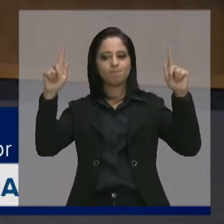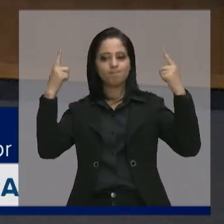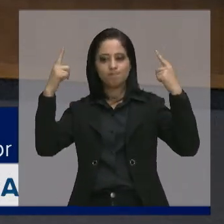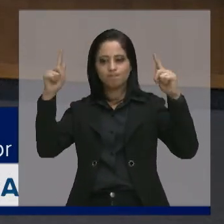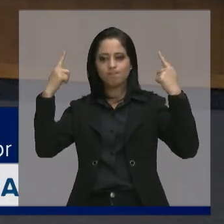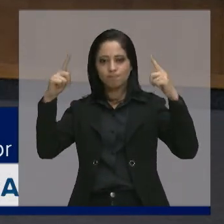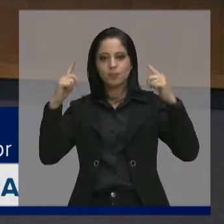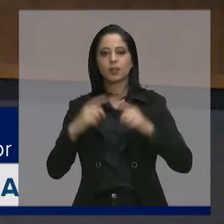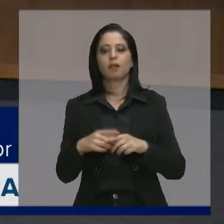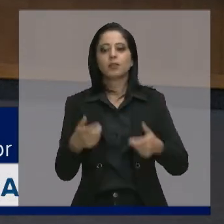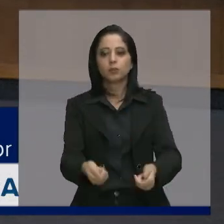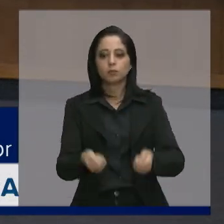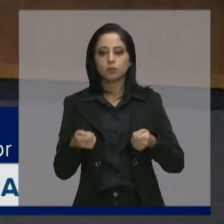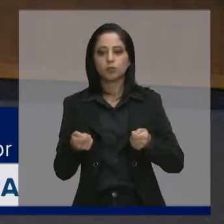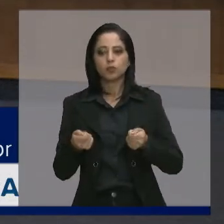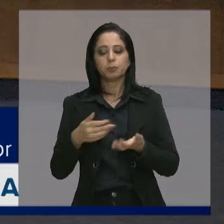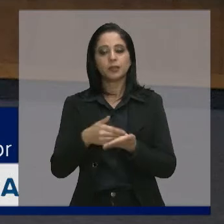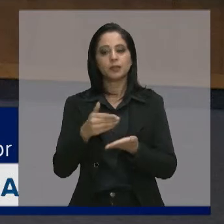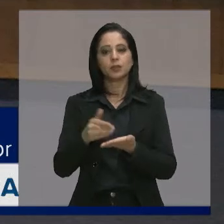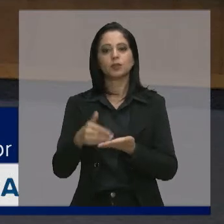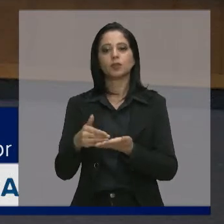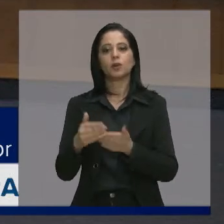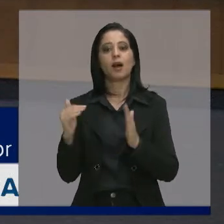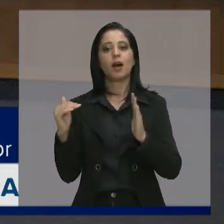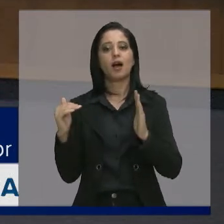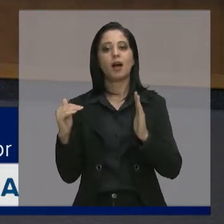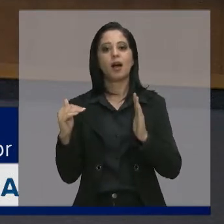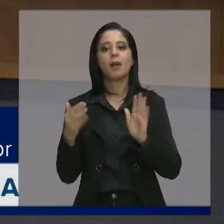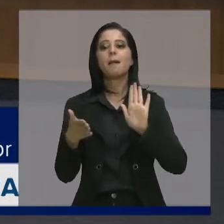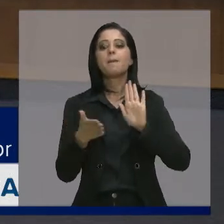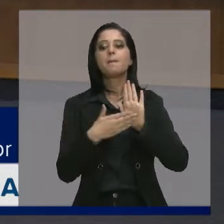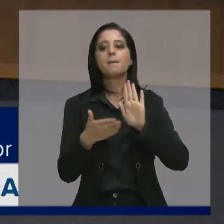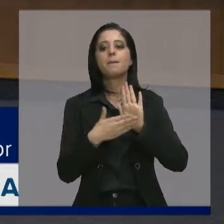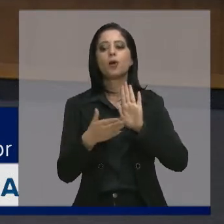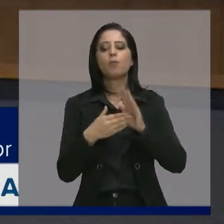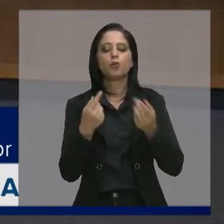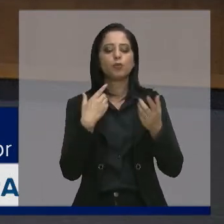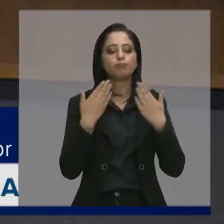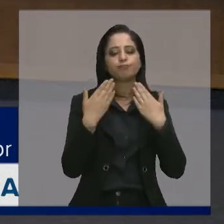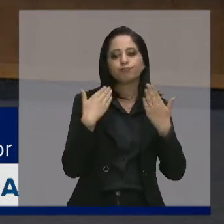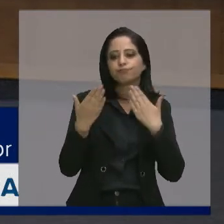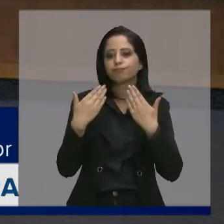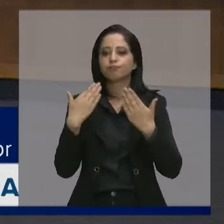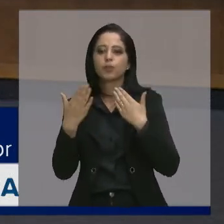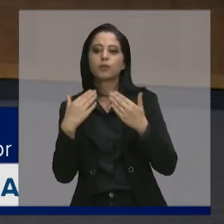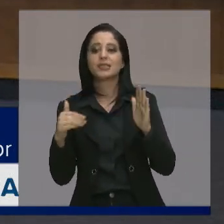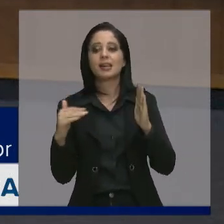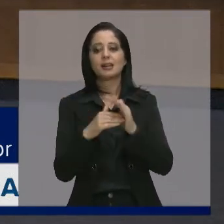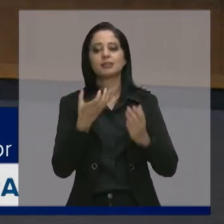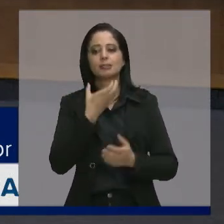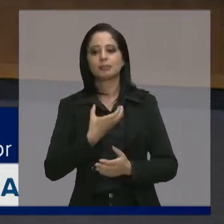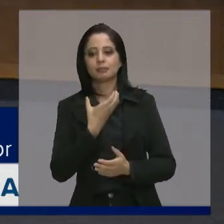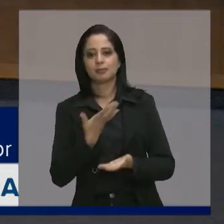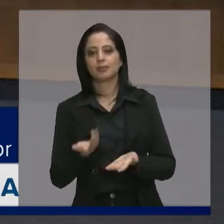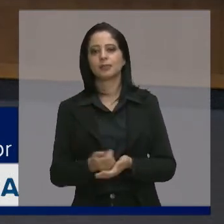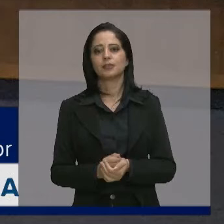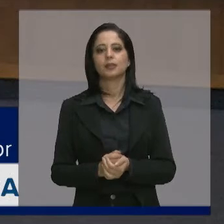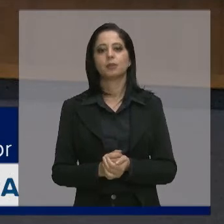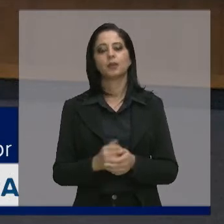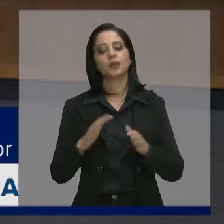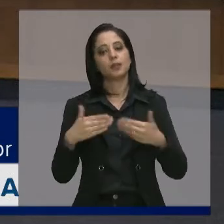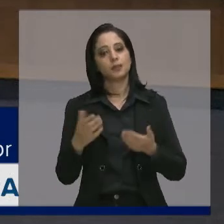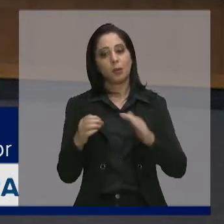as demissões e propôs negociar até dezembro, né? E agora a Eugin ainda